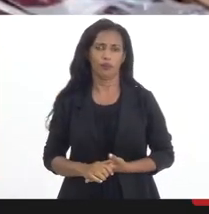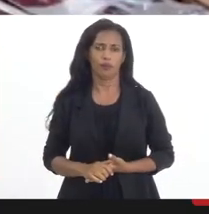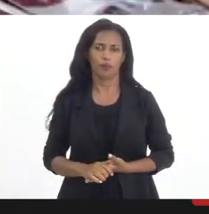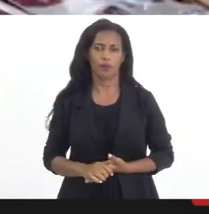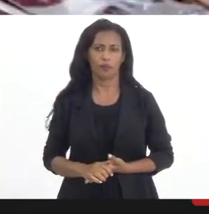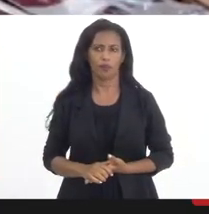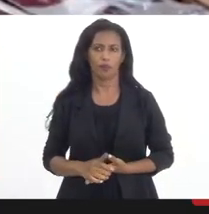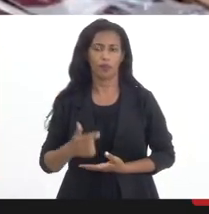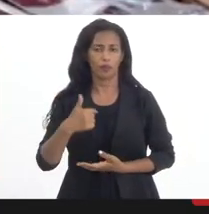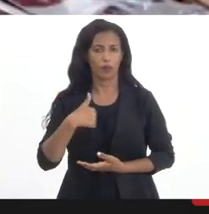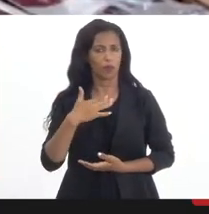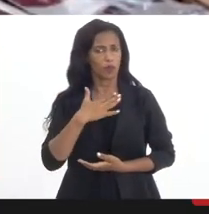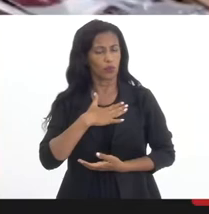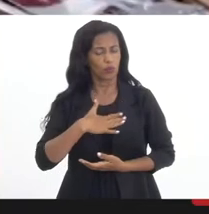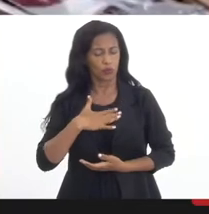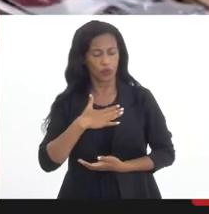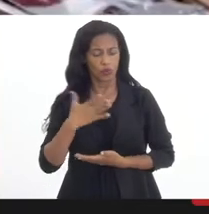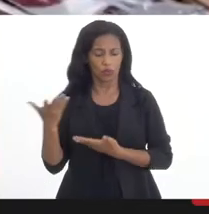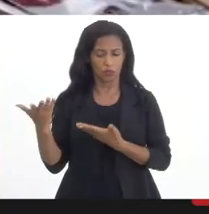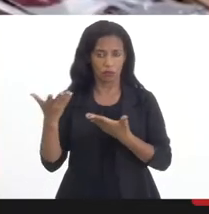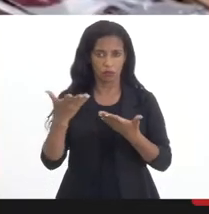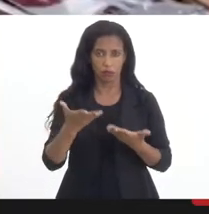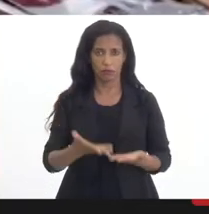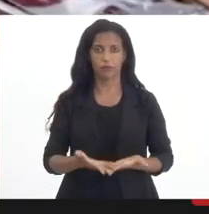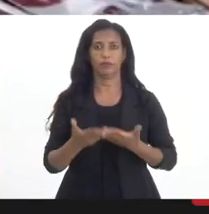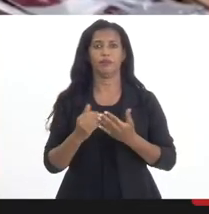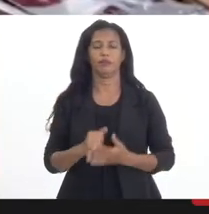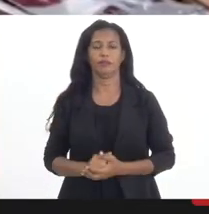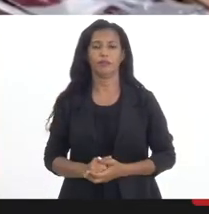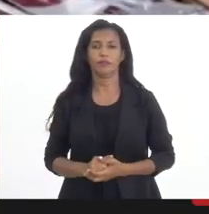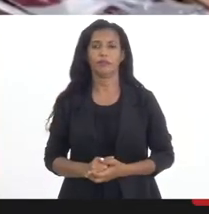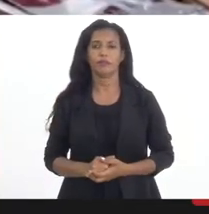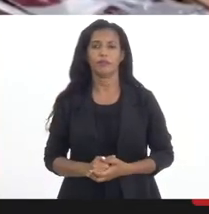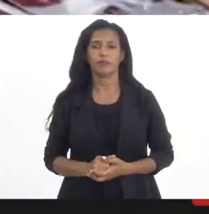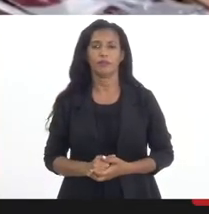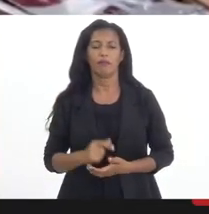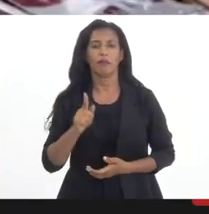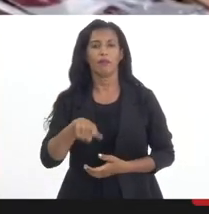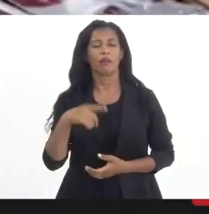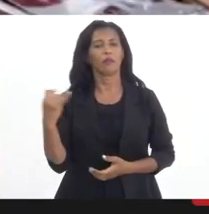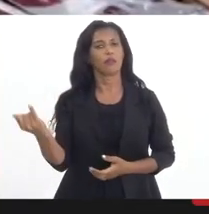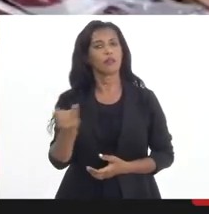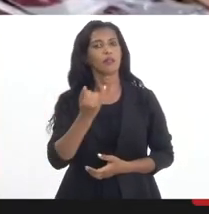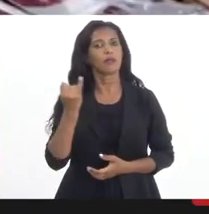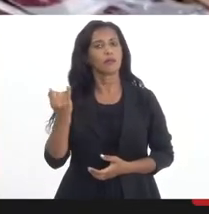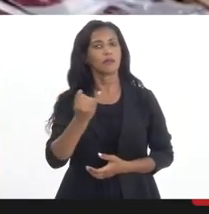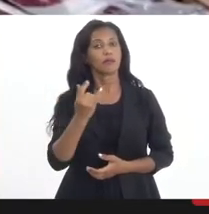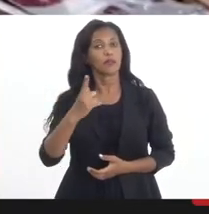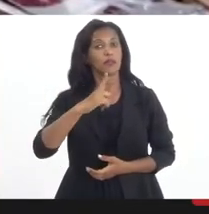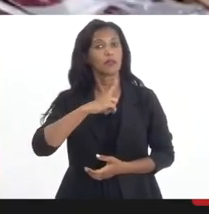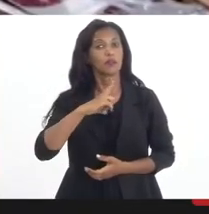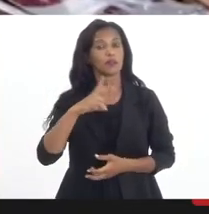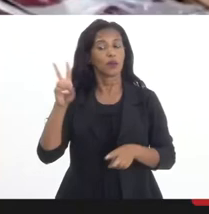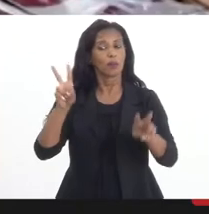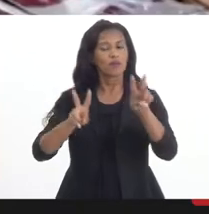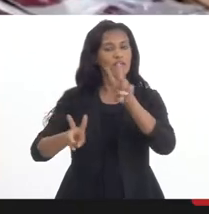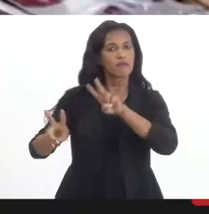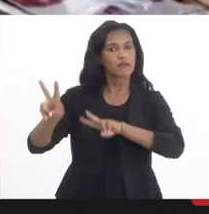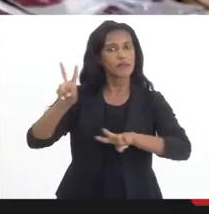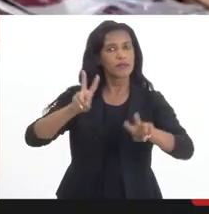eu gostaria de colocar isso, porque é importante que se tenha uma visão